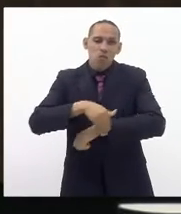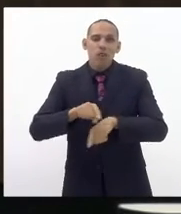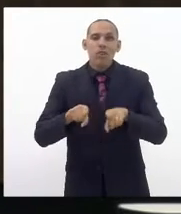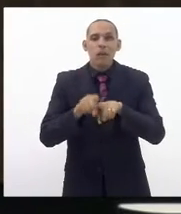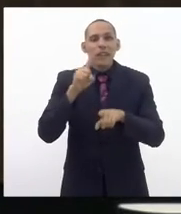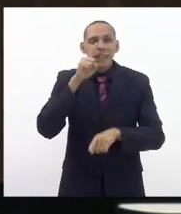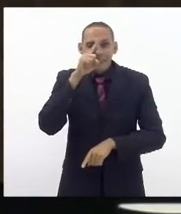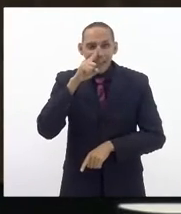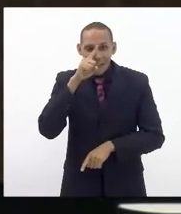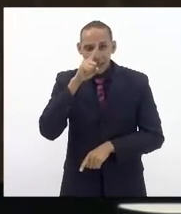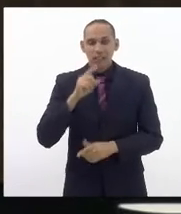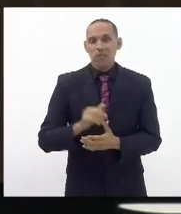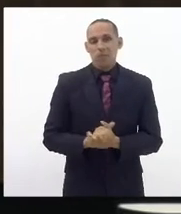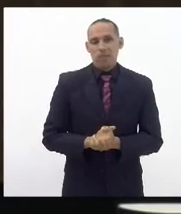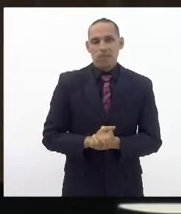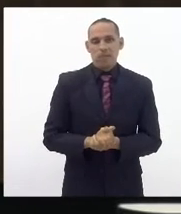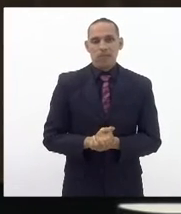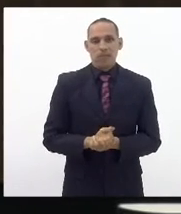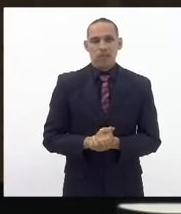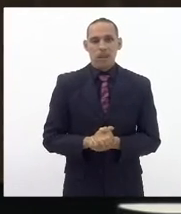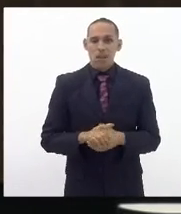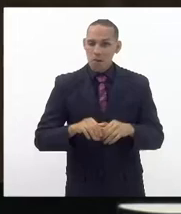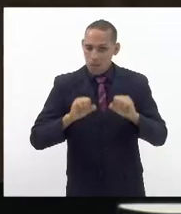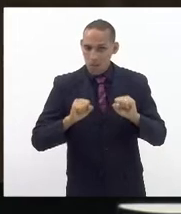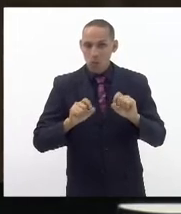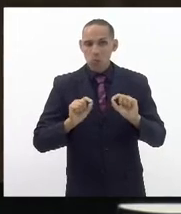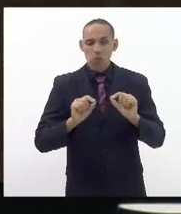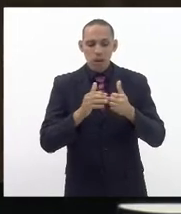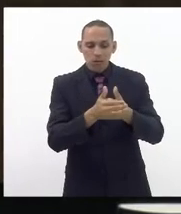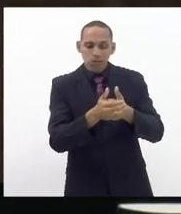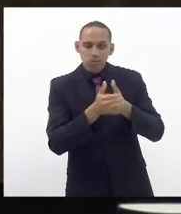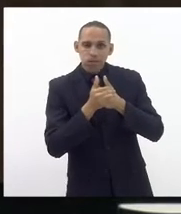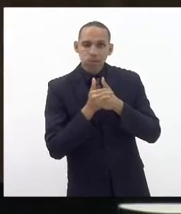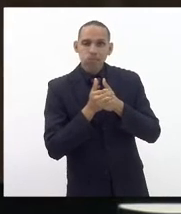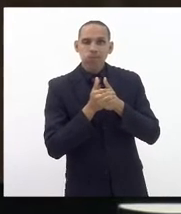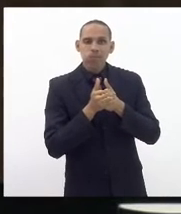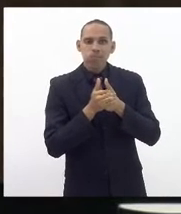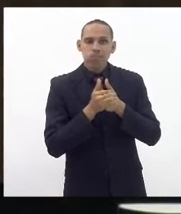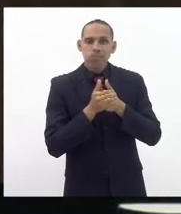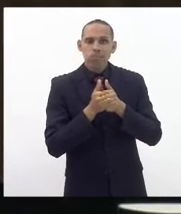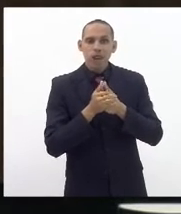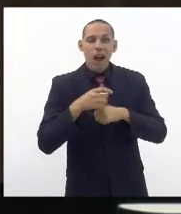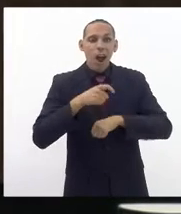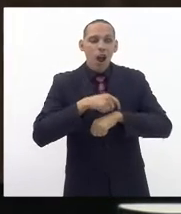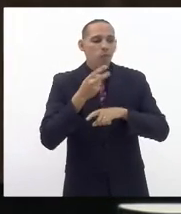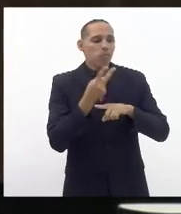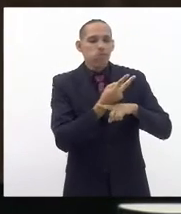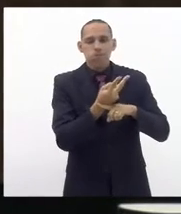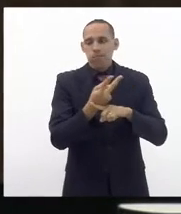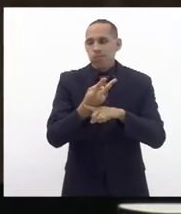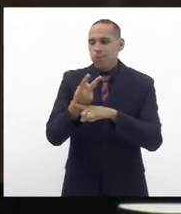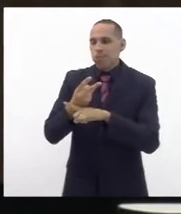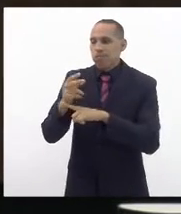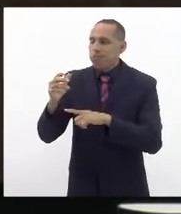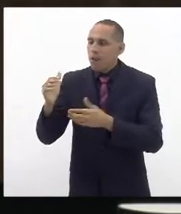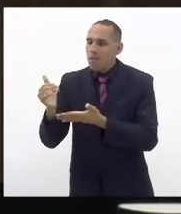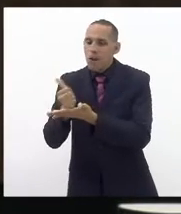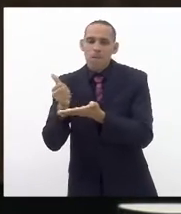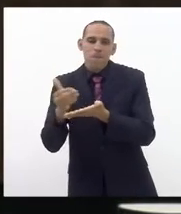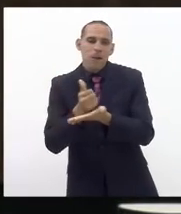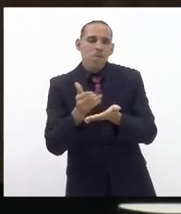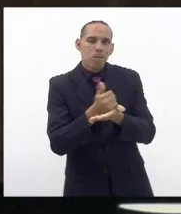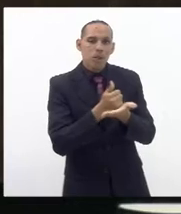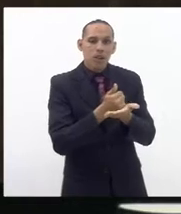risco decorrente, né, podendo o acolhimento ser efetuado a partir da busca ativa realizada pelo